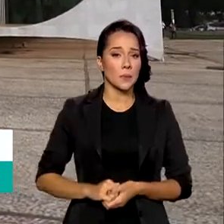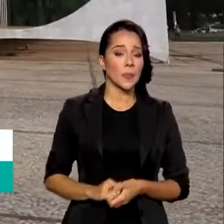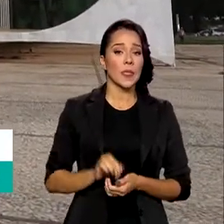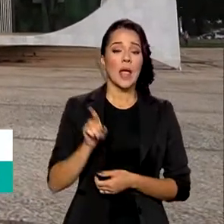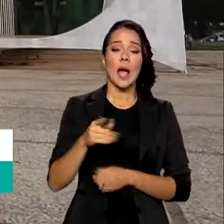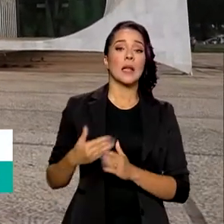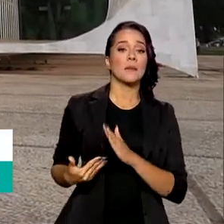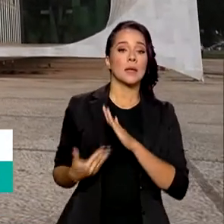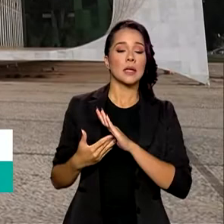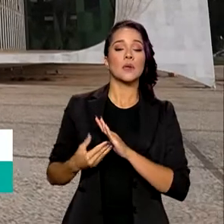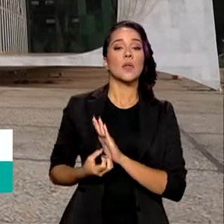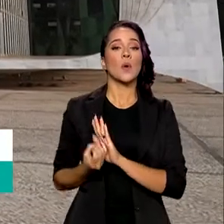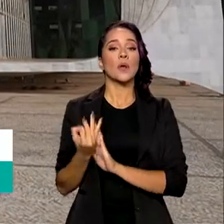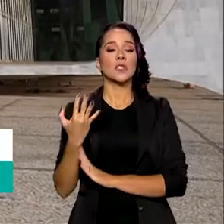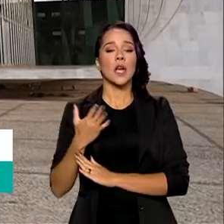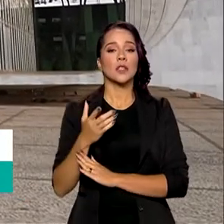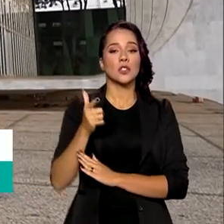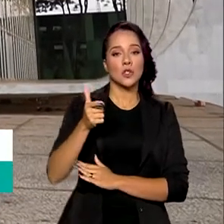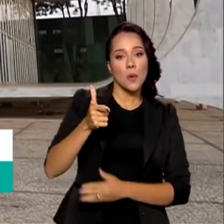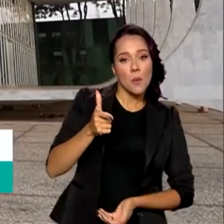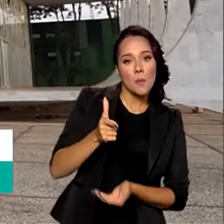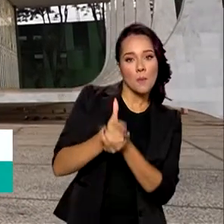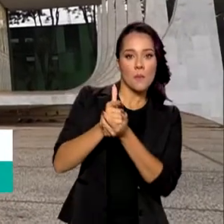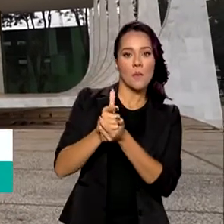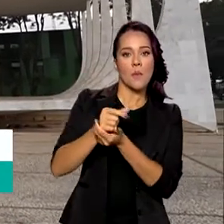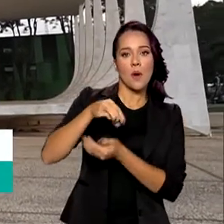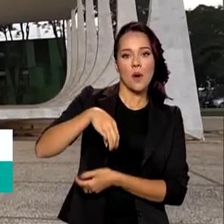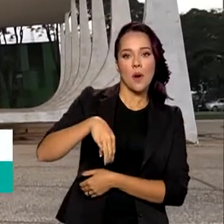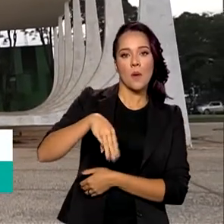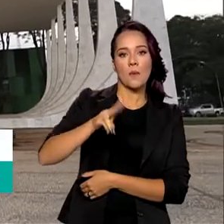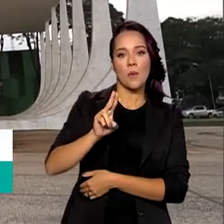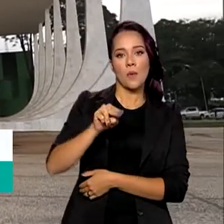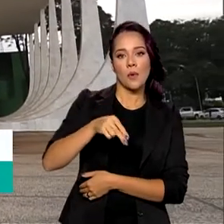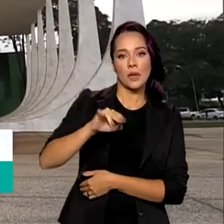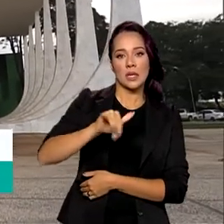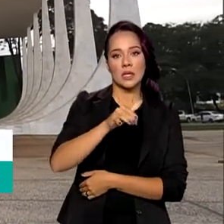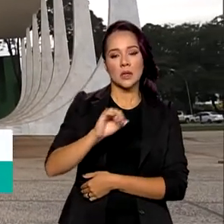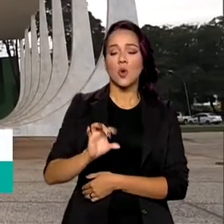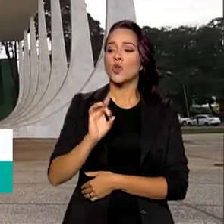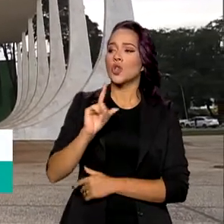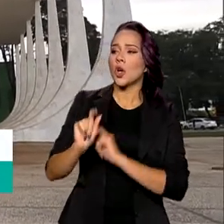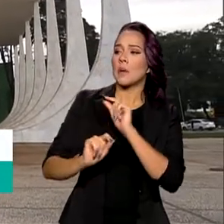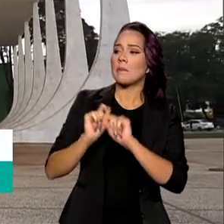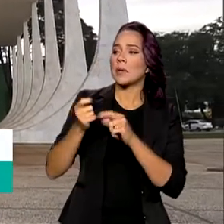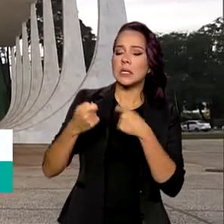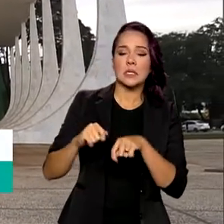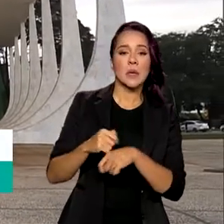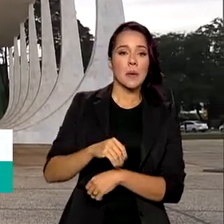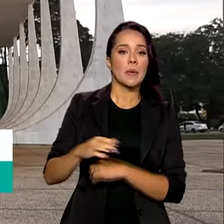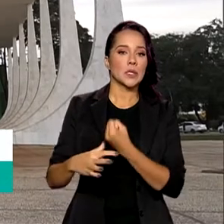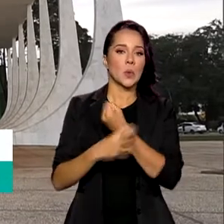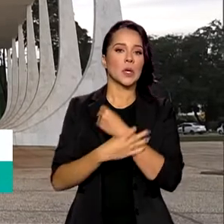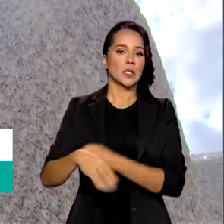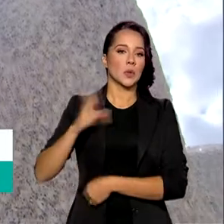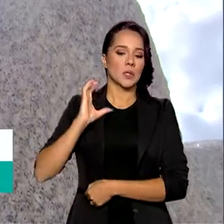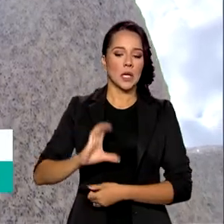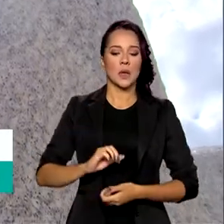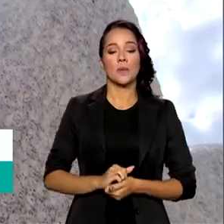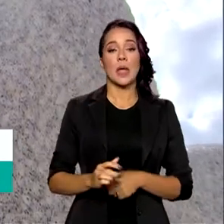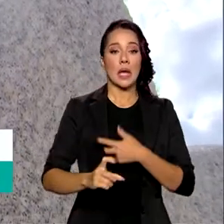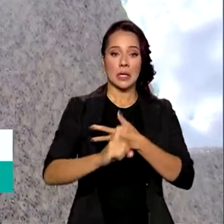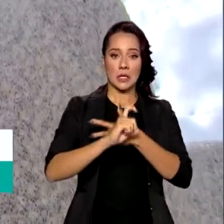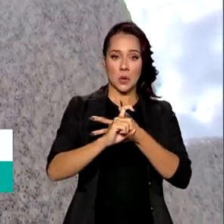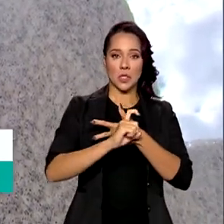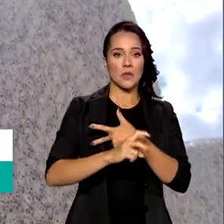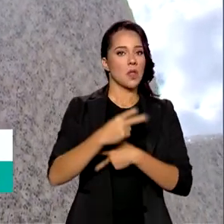saquinho a limitação da quantidade de munição deve ser garantida apenas naquilo que é necessário para segurança dos cidadãos ou seja o poder